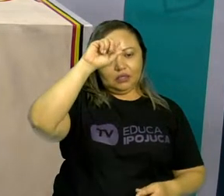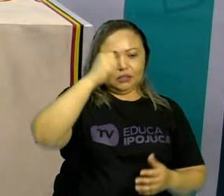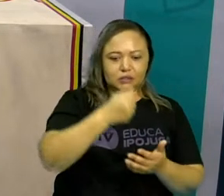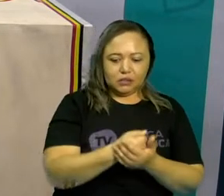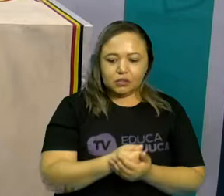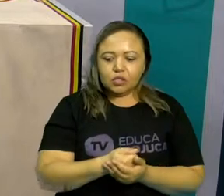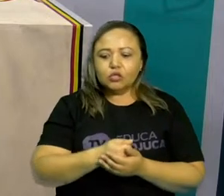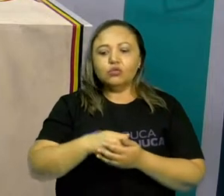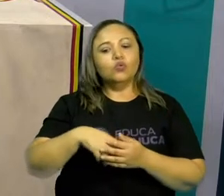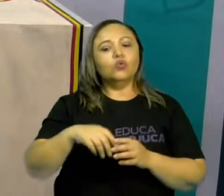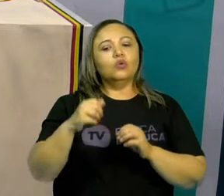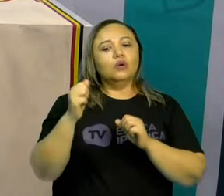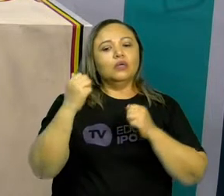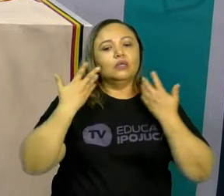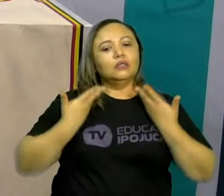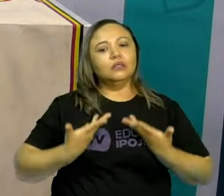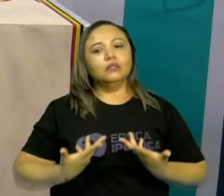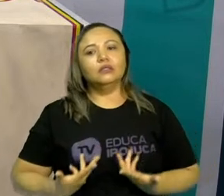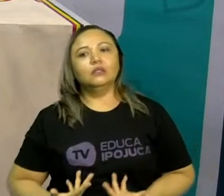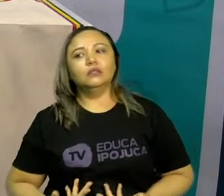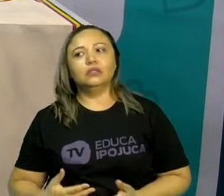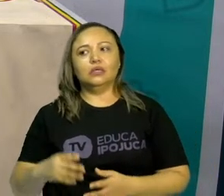da árvore